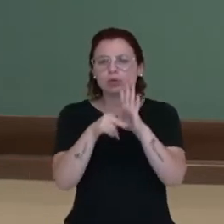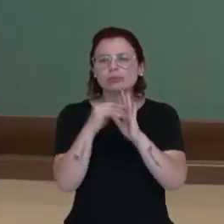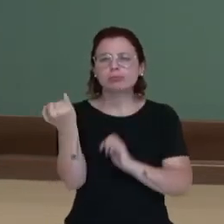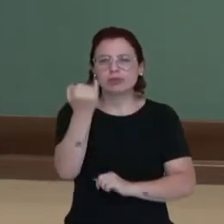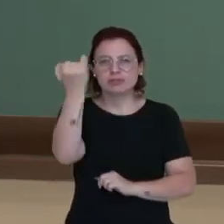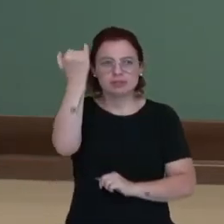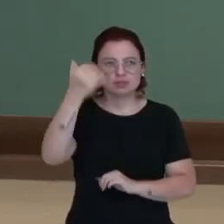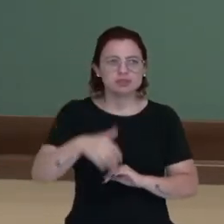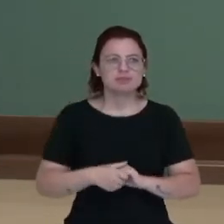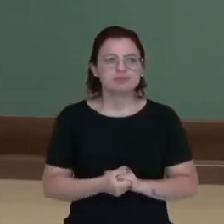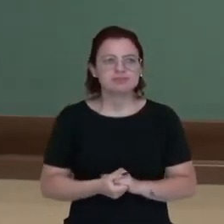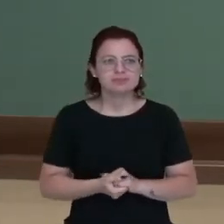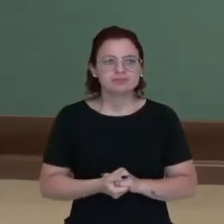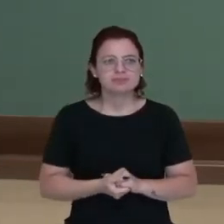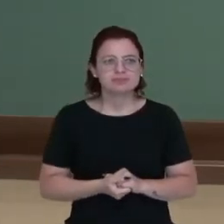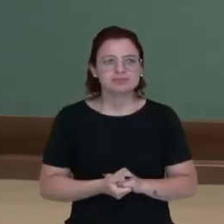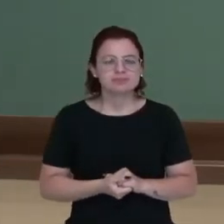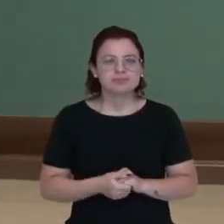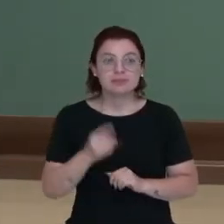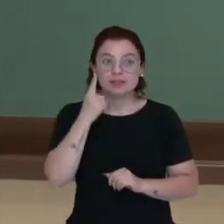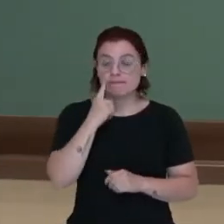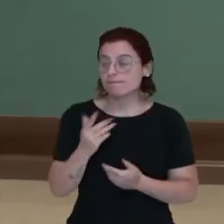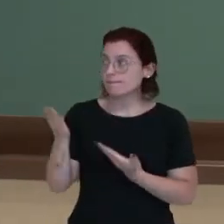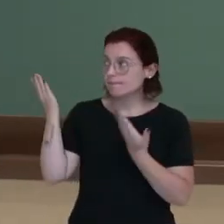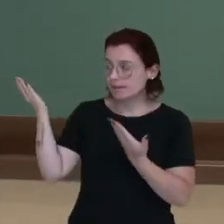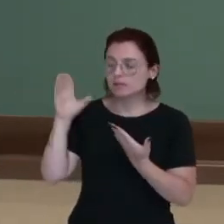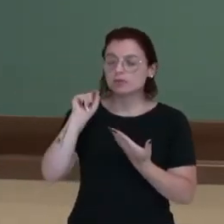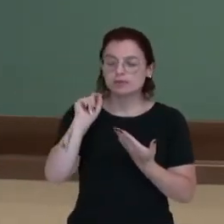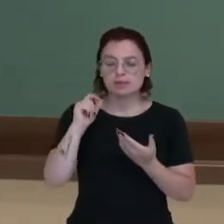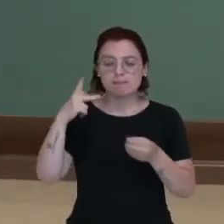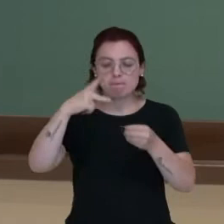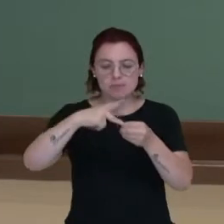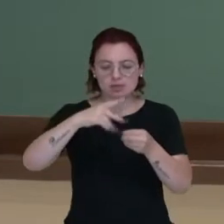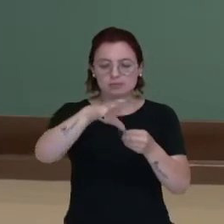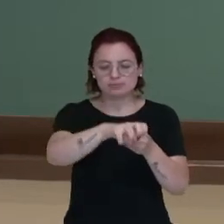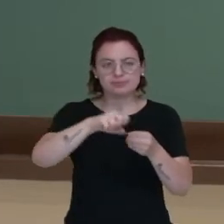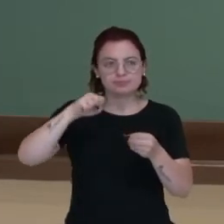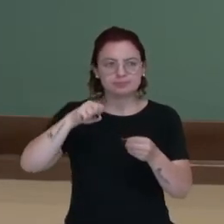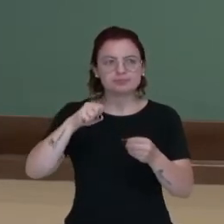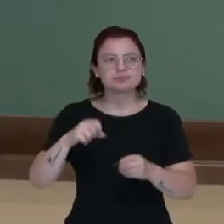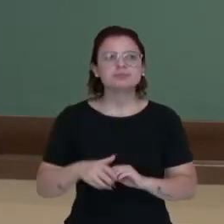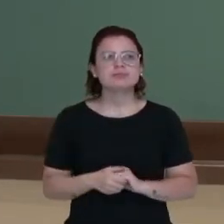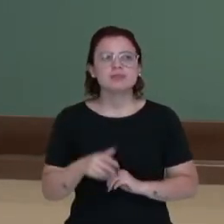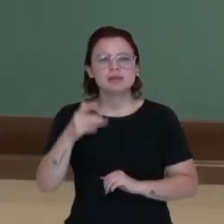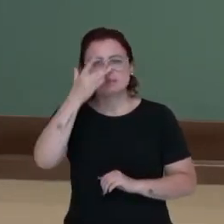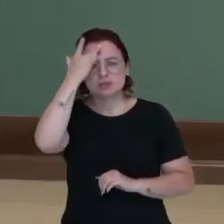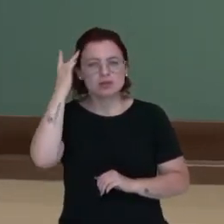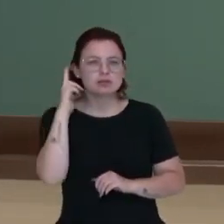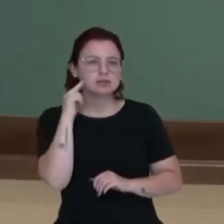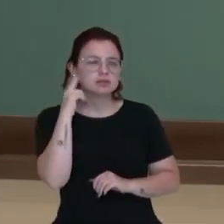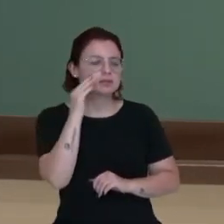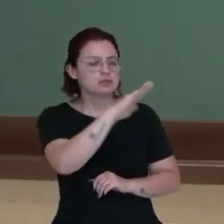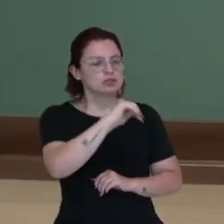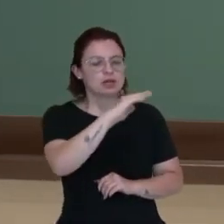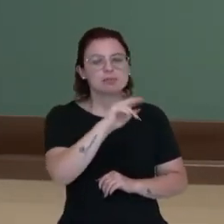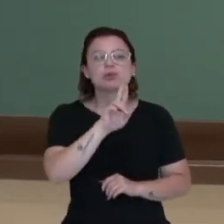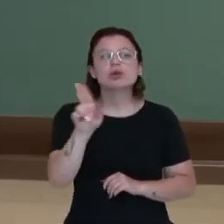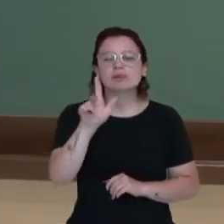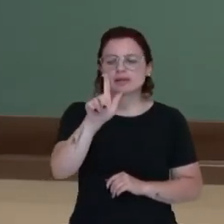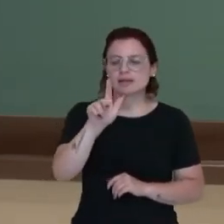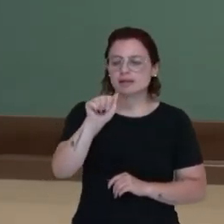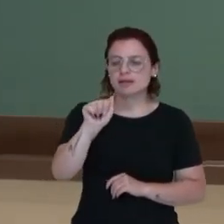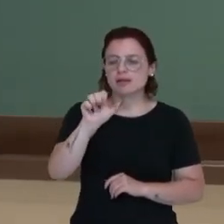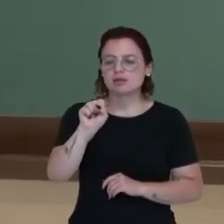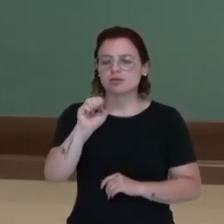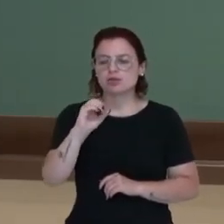importante. Veja aqui, ó. Obtido principalmente do petróleo, é popularmente conhecido como gasolina.